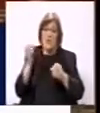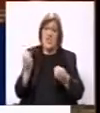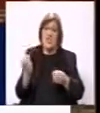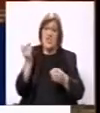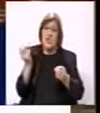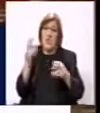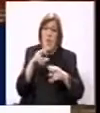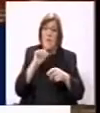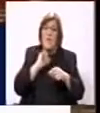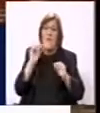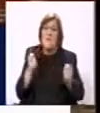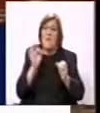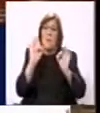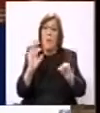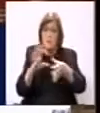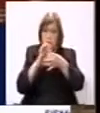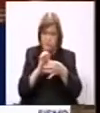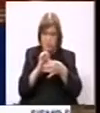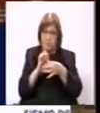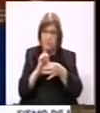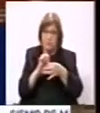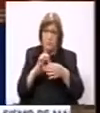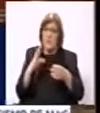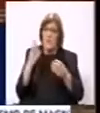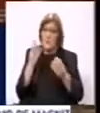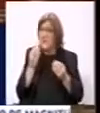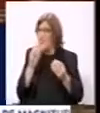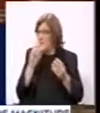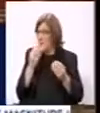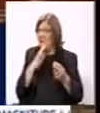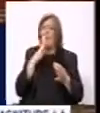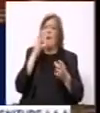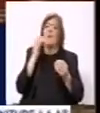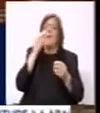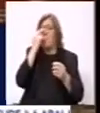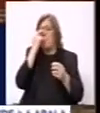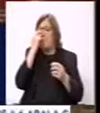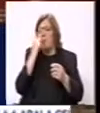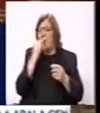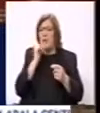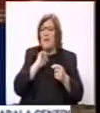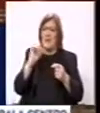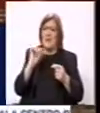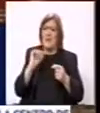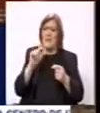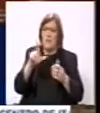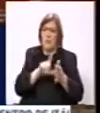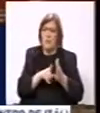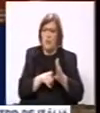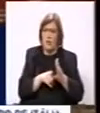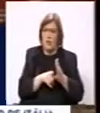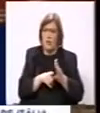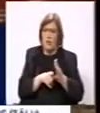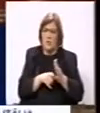propositadamente para o festival todos superaram ganho e precisam dessa dessa deste projeto